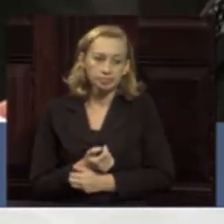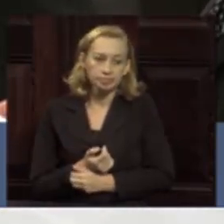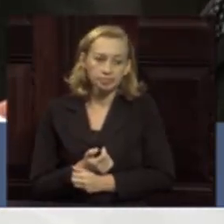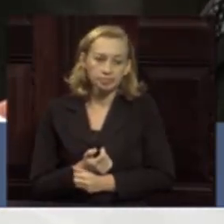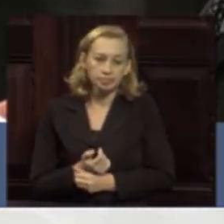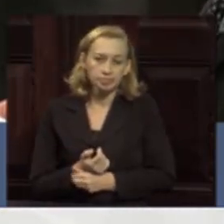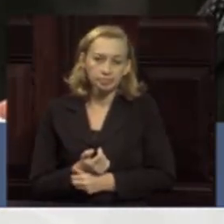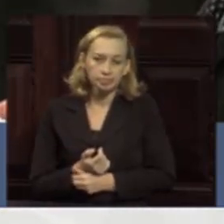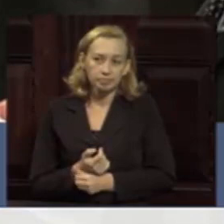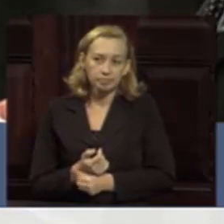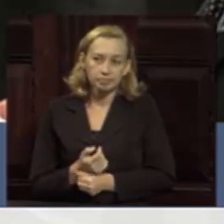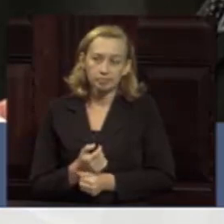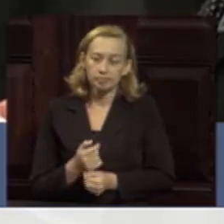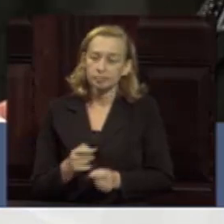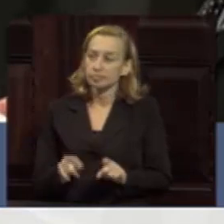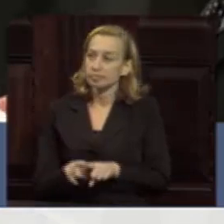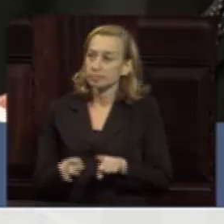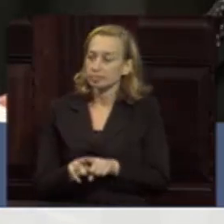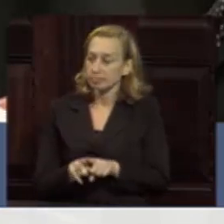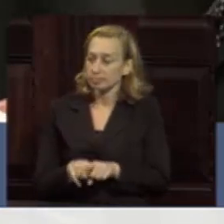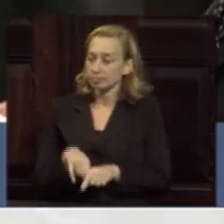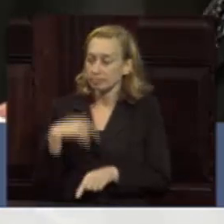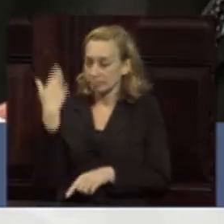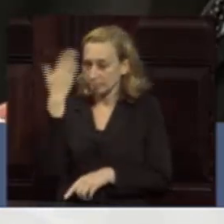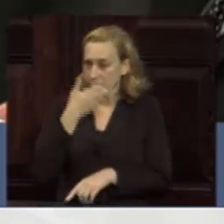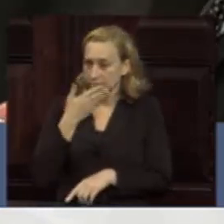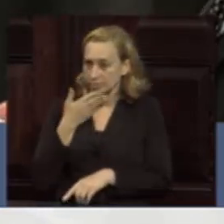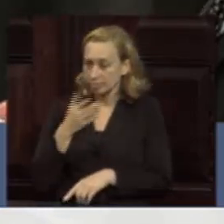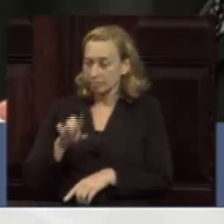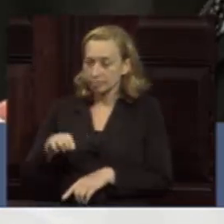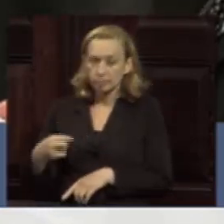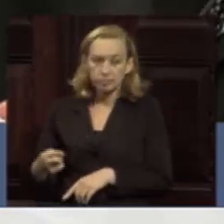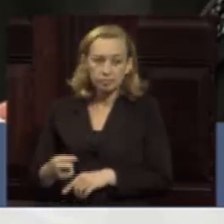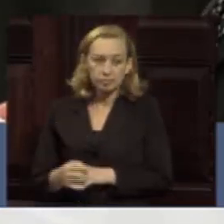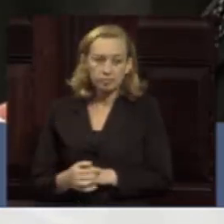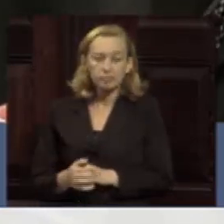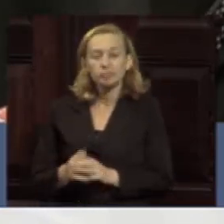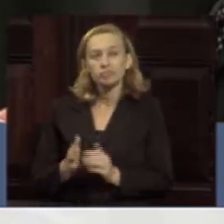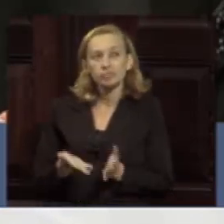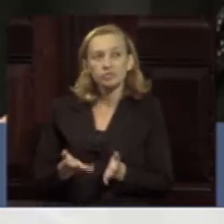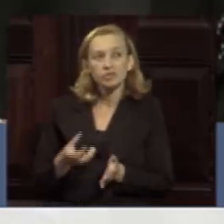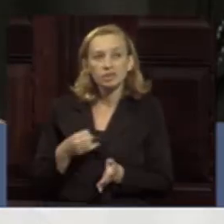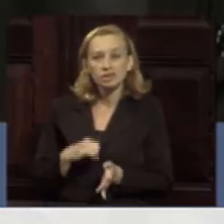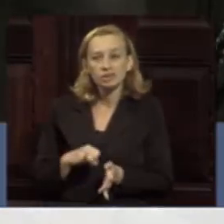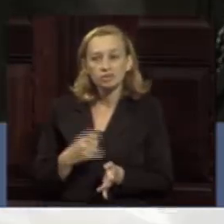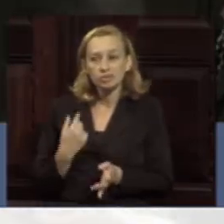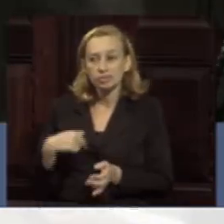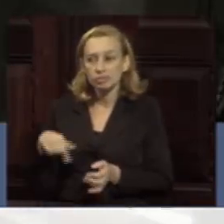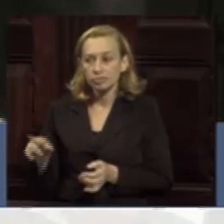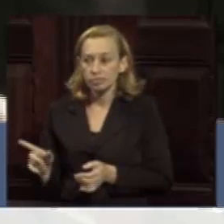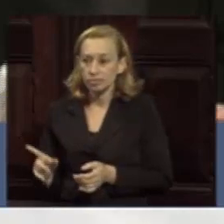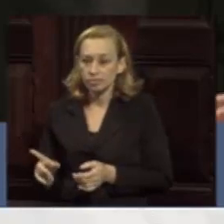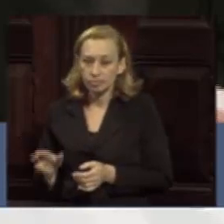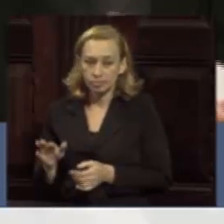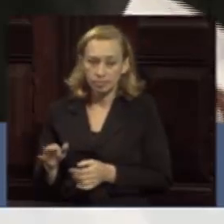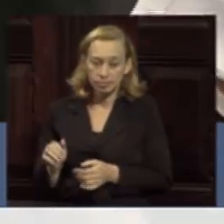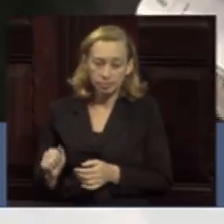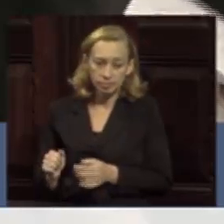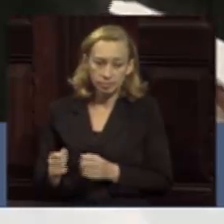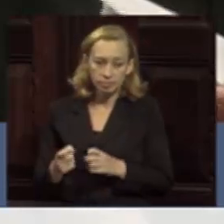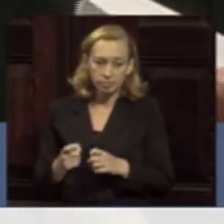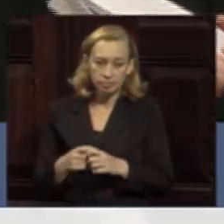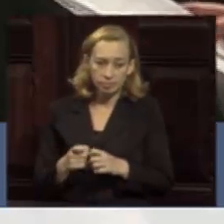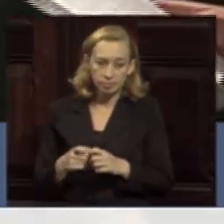as provas que foram apresentadas, caso ela tenha ido buscar atendimento médico, essas